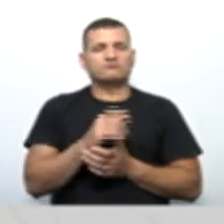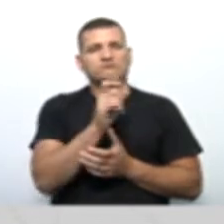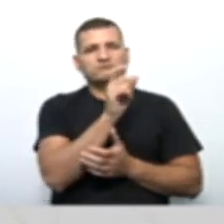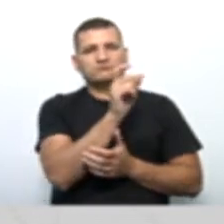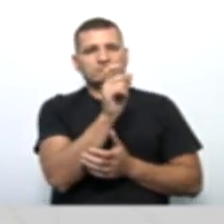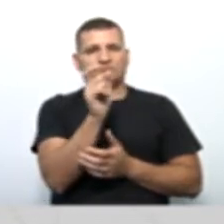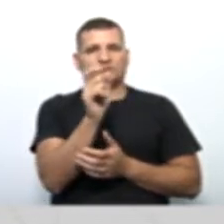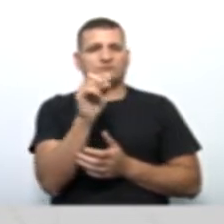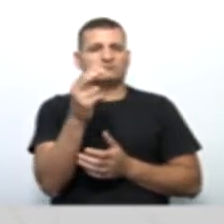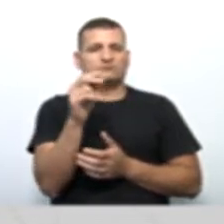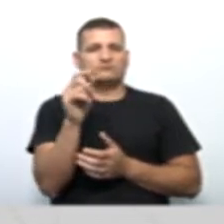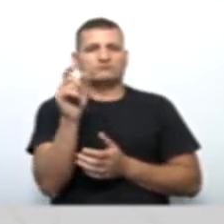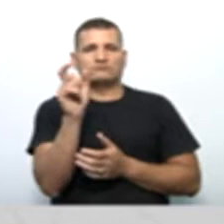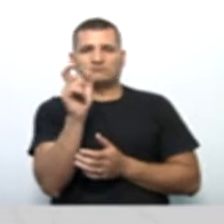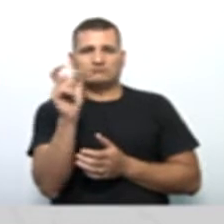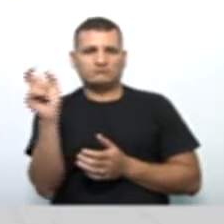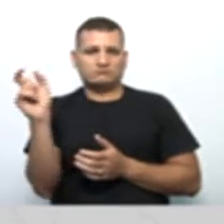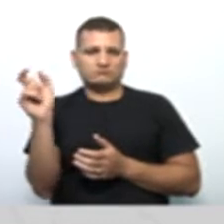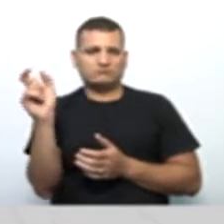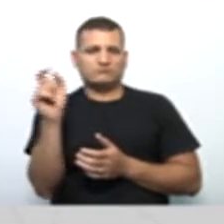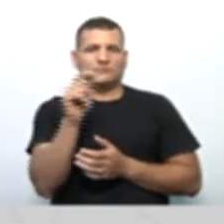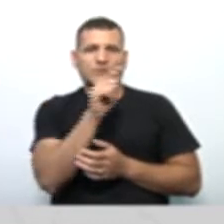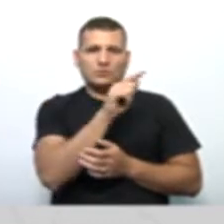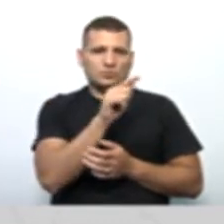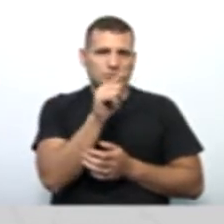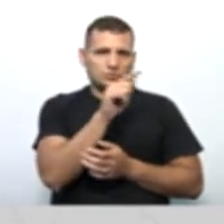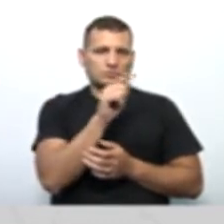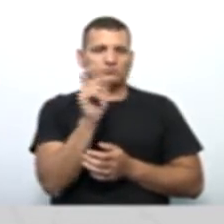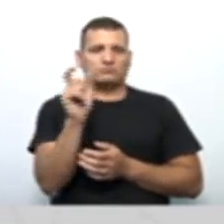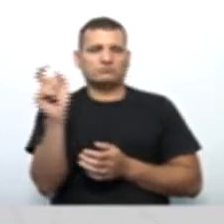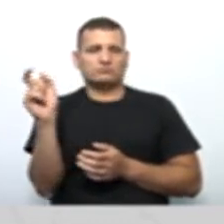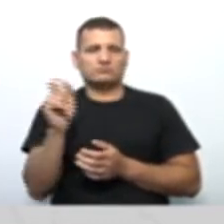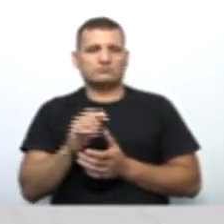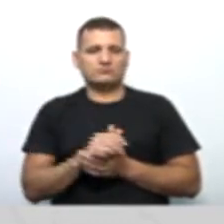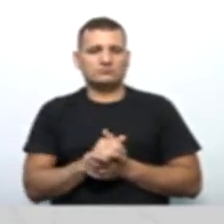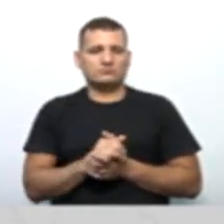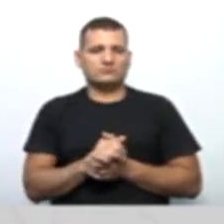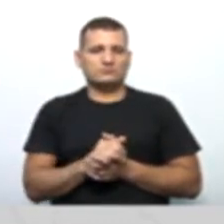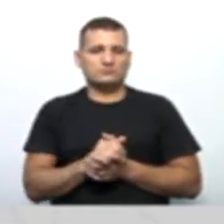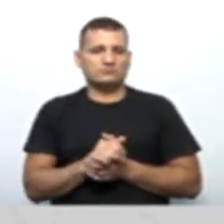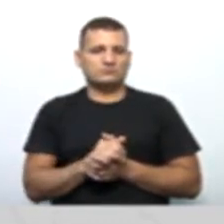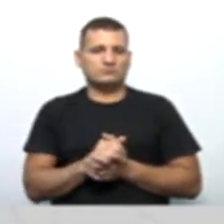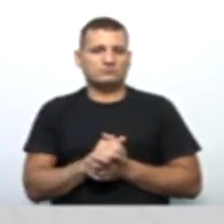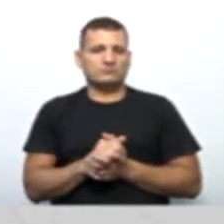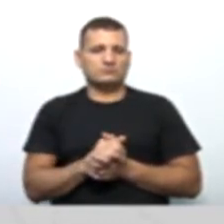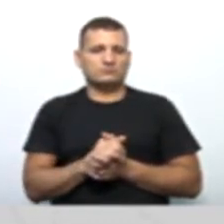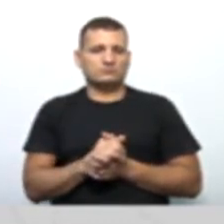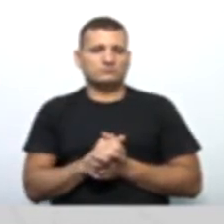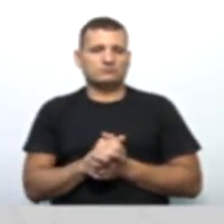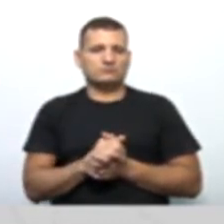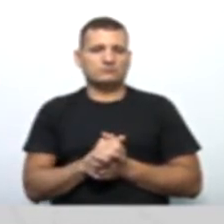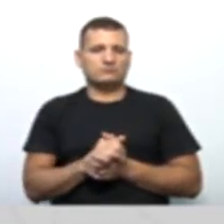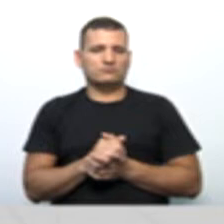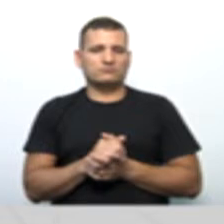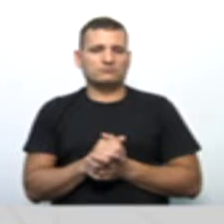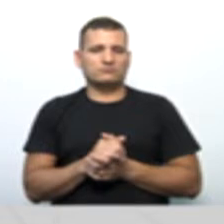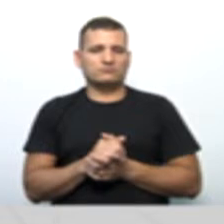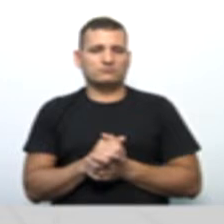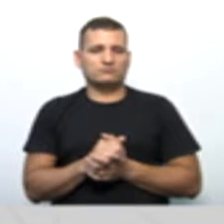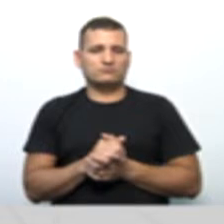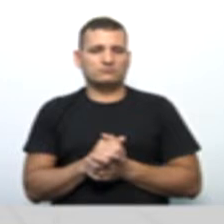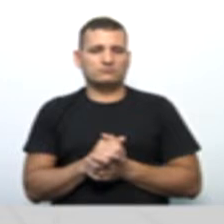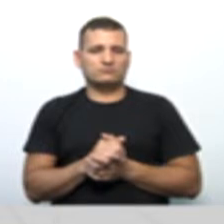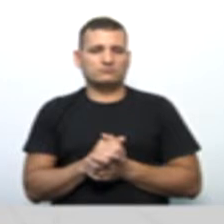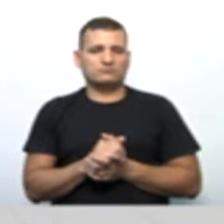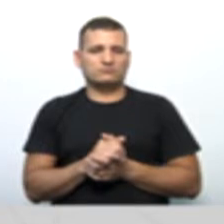quadradinhos redondinhas botões botões separados em 11 tipos em sua grade sem